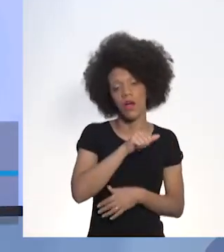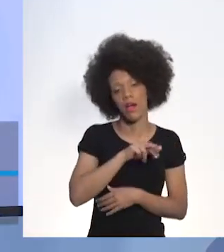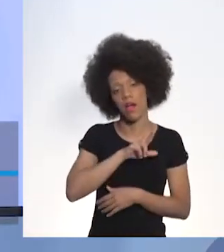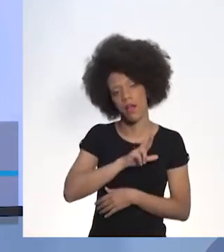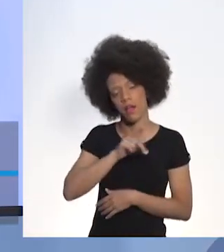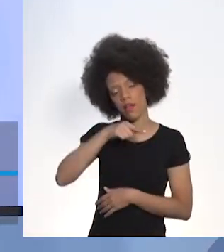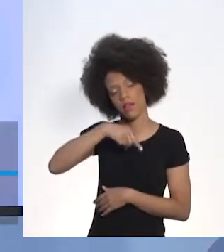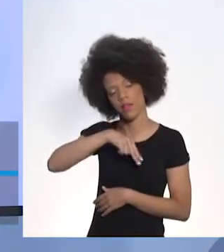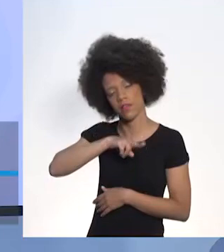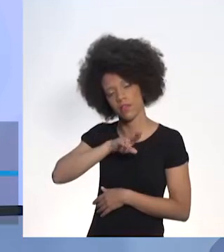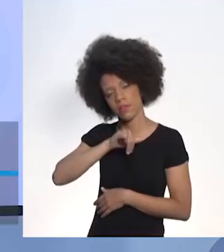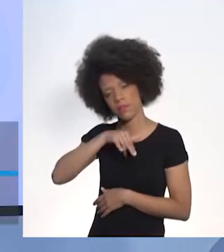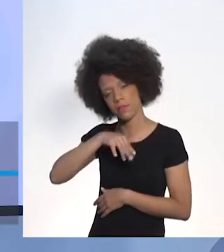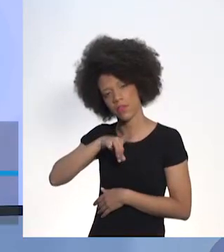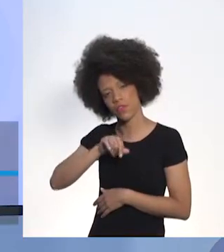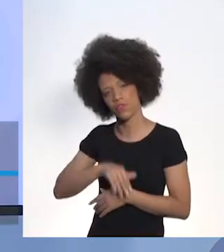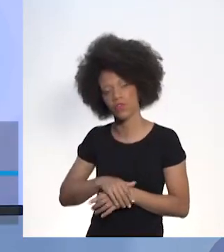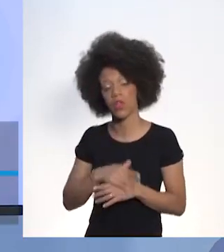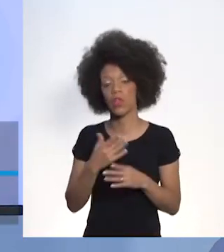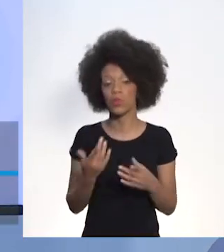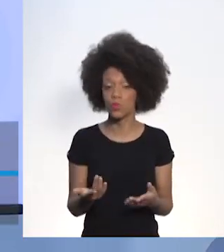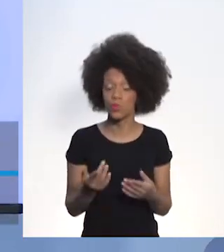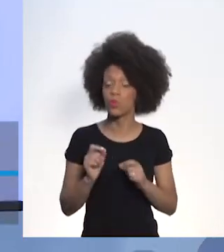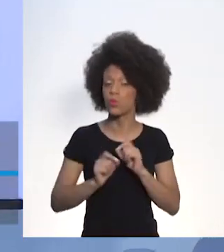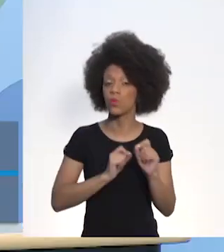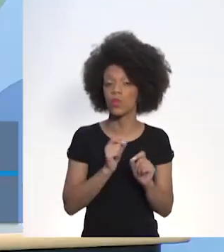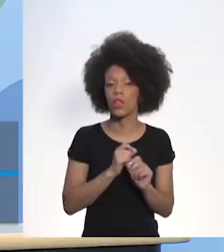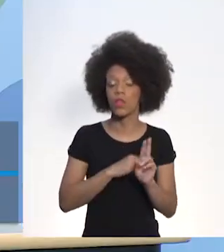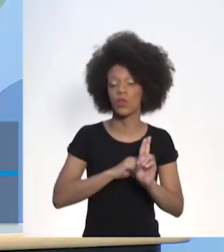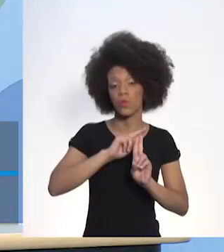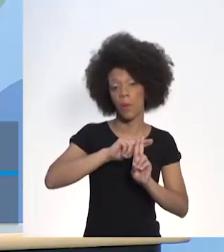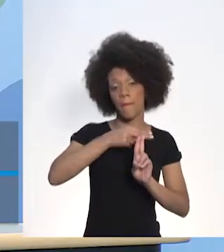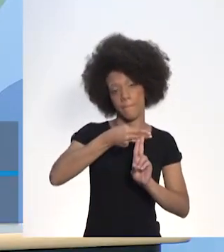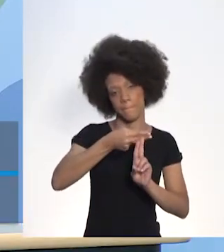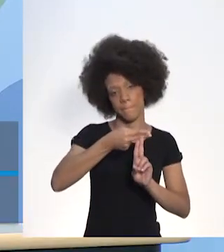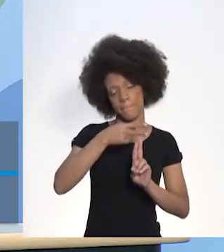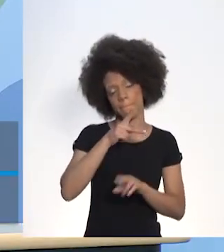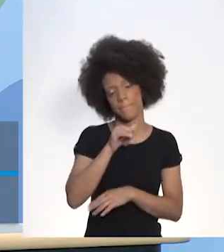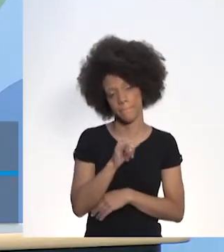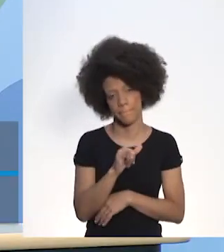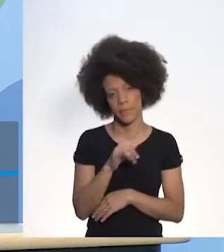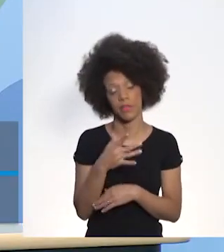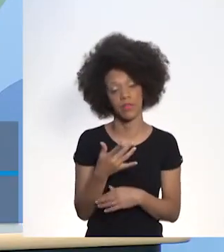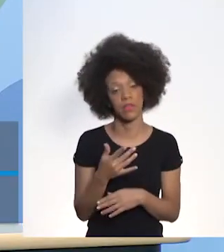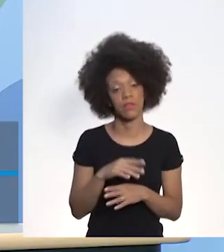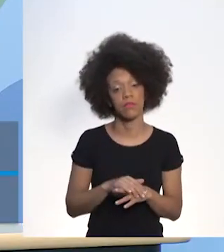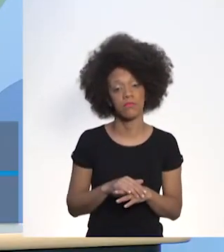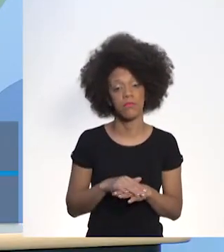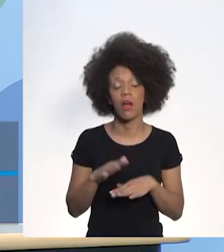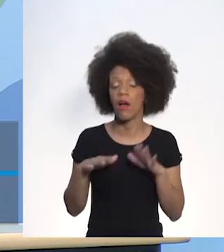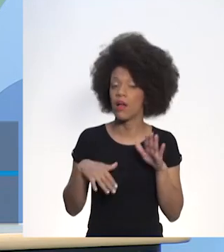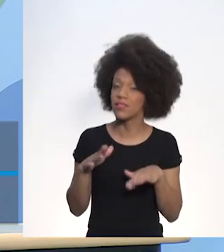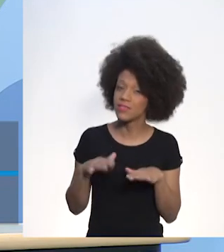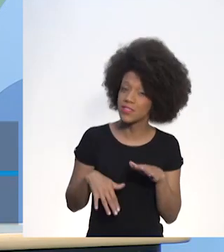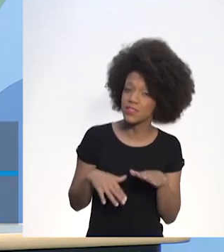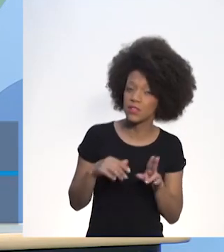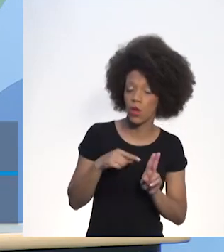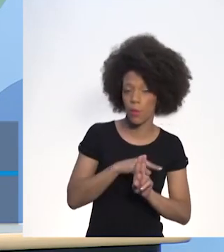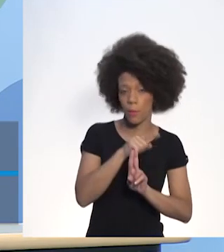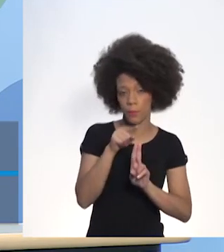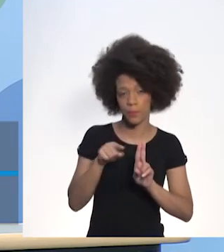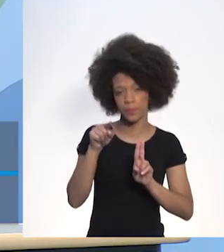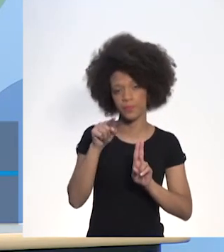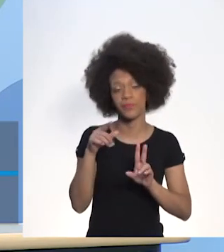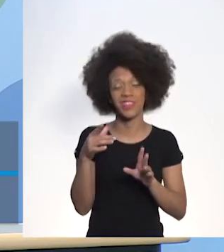π, né, Alessandra? Tá? Exatamente, Então, olha que é uma relação também muito interessante que às vezes tem alguns alunos que não compreendem essa